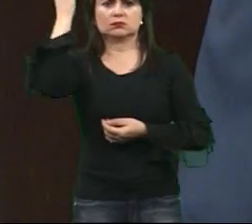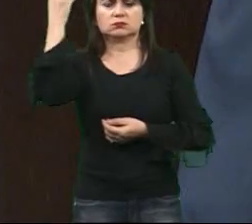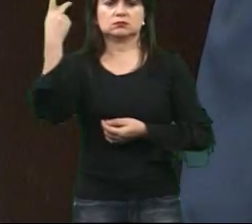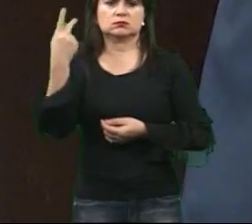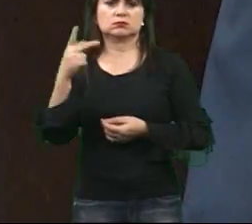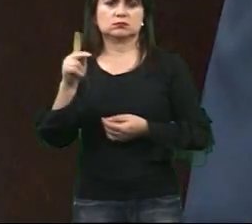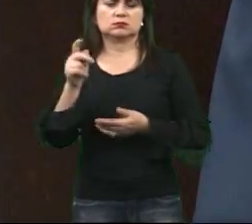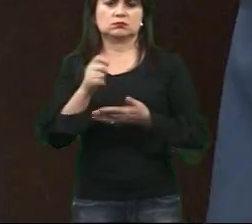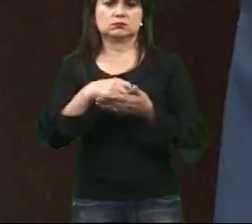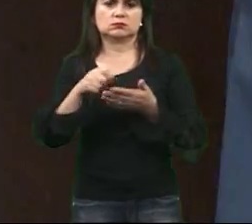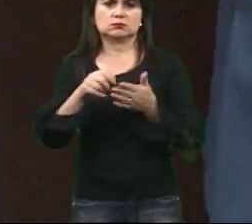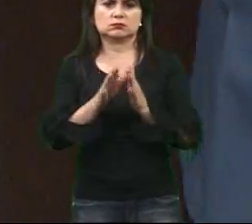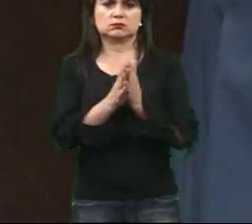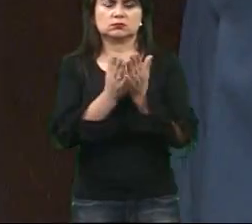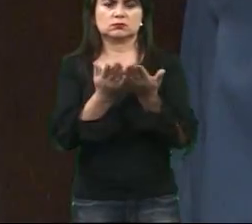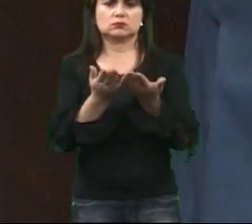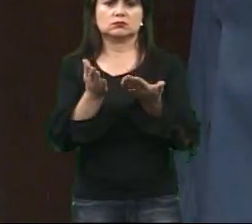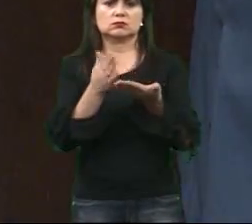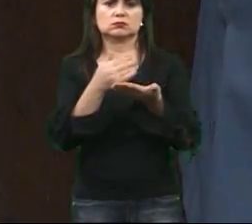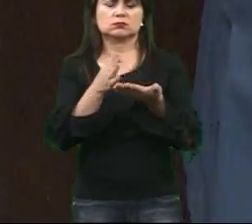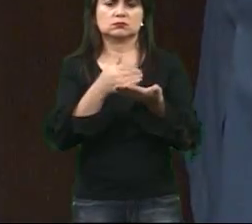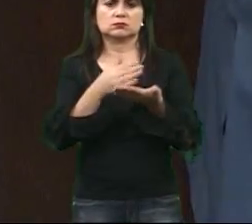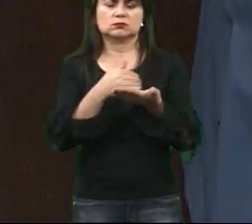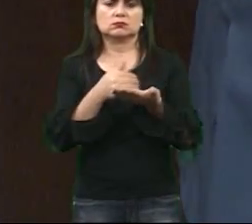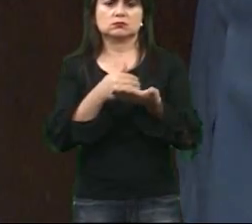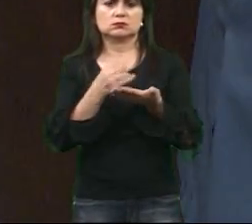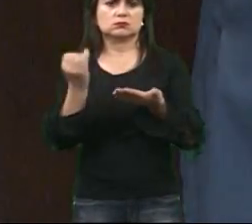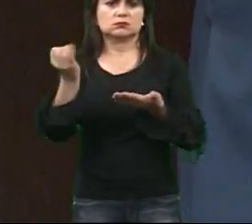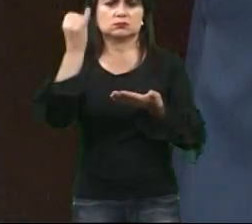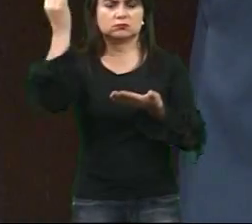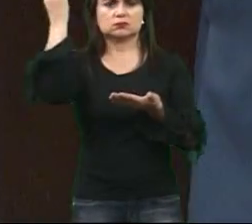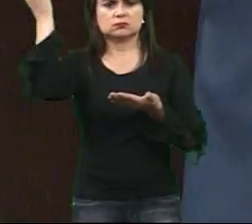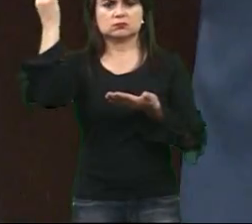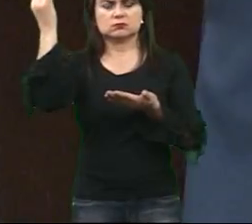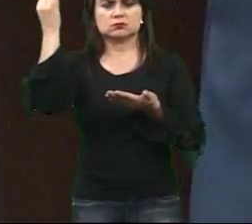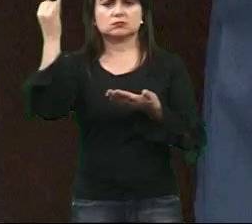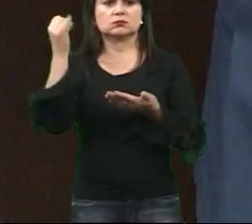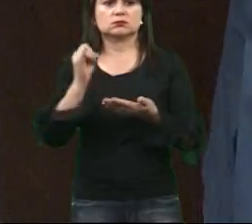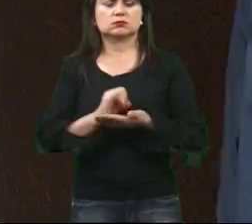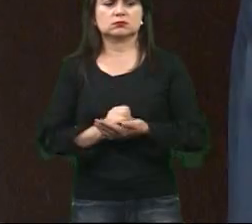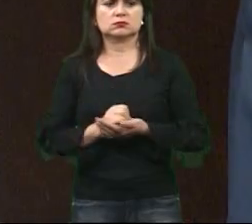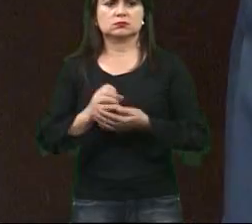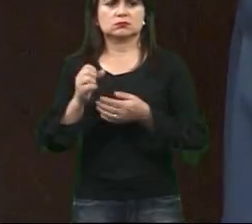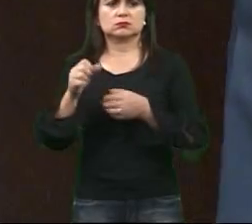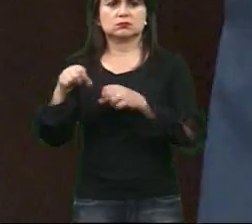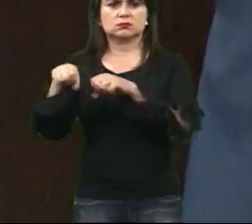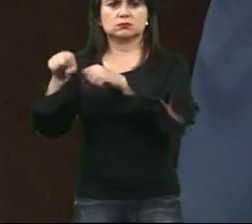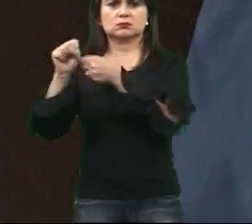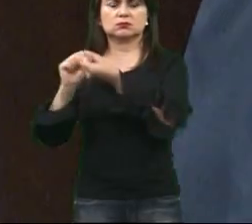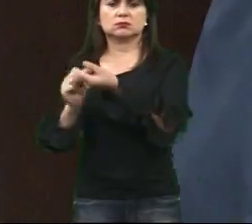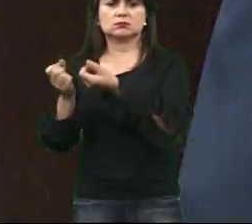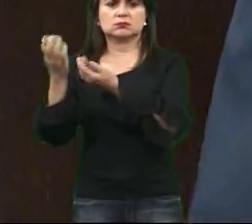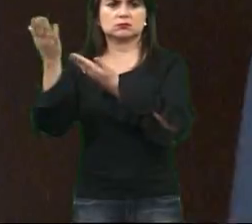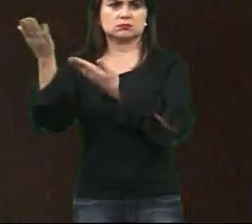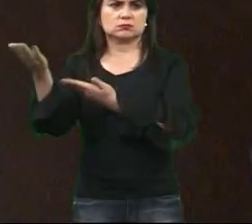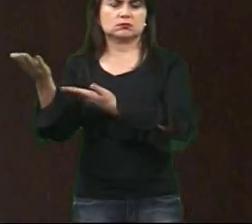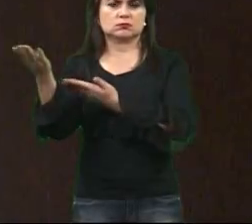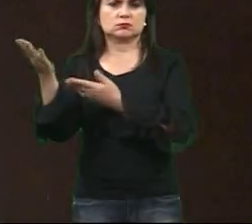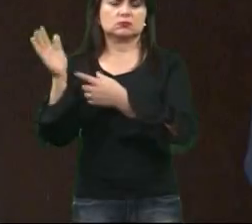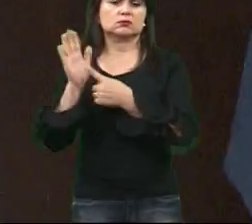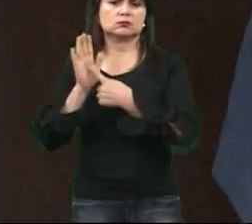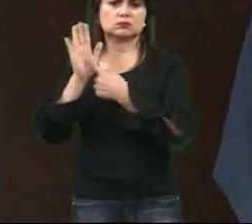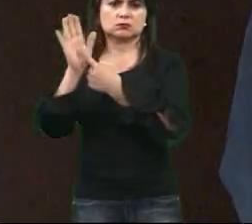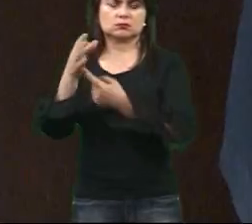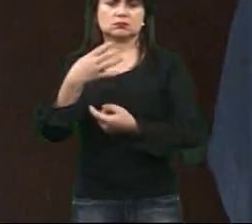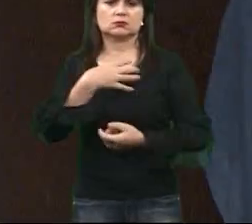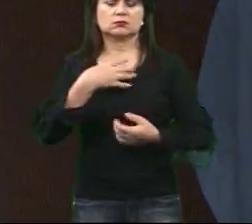esse certificado que tem muito mais do que uma mera simbologia de um quadro na parede aí tá estampado toda a satisfação da